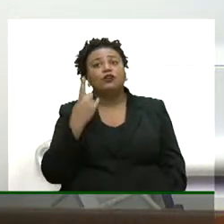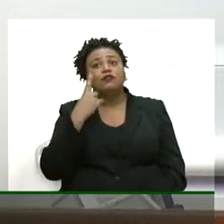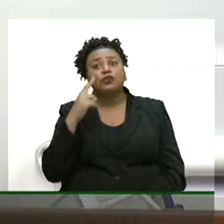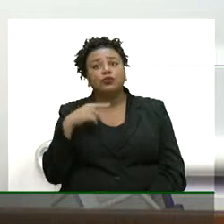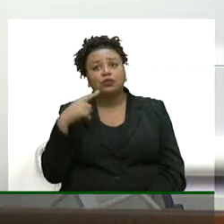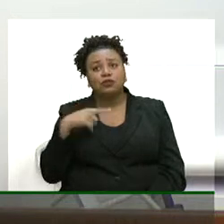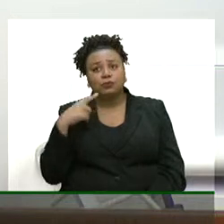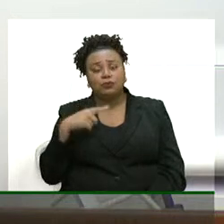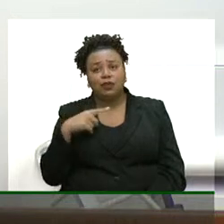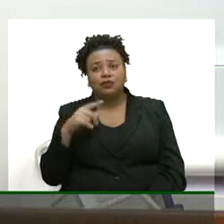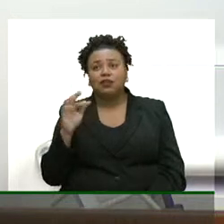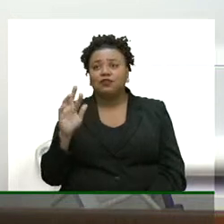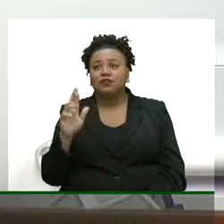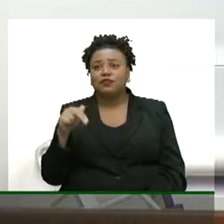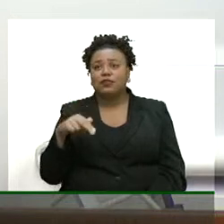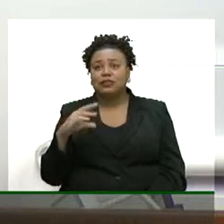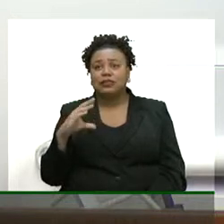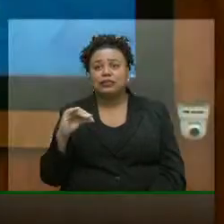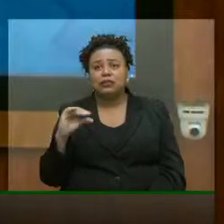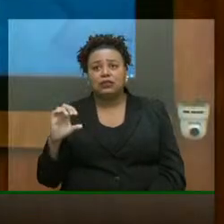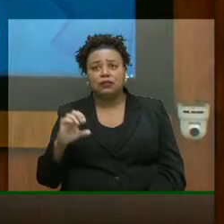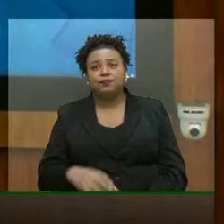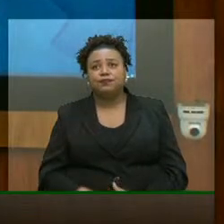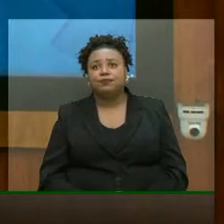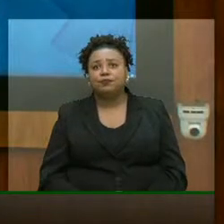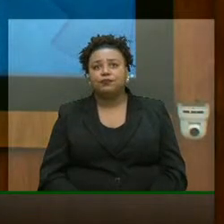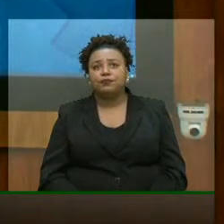deputada Senebaier por uma questão de ordem.